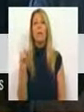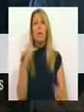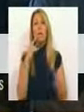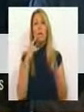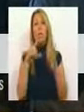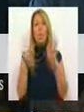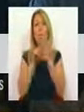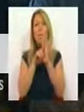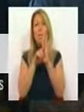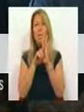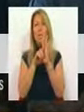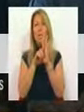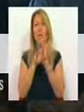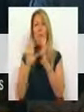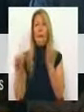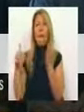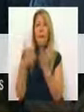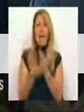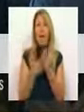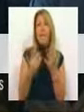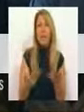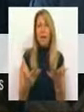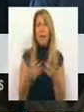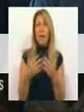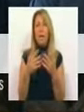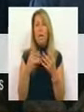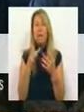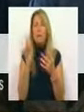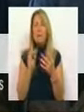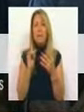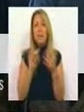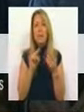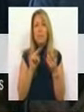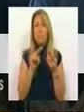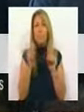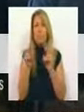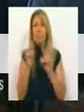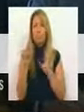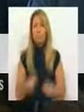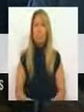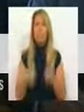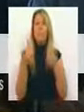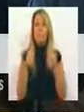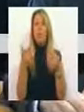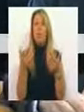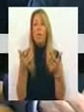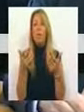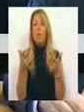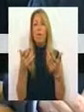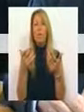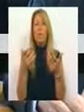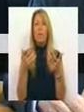legislação ou tentar melhorar a legislação que existe atualmente. E por isso é muito importante